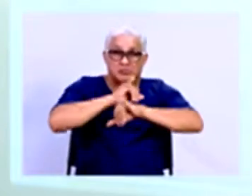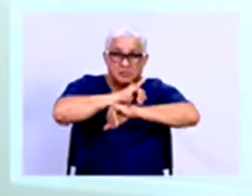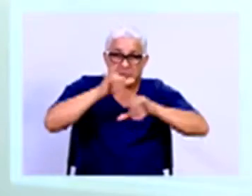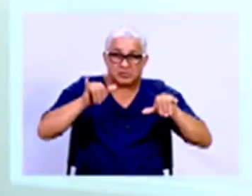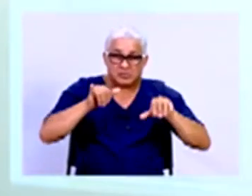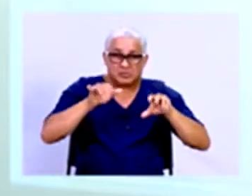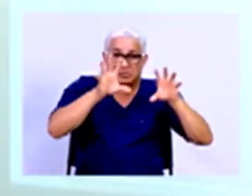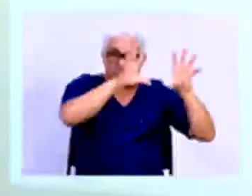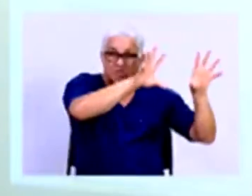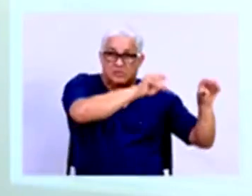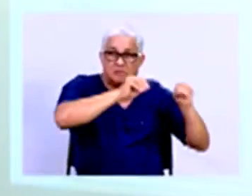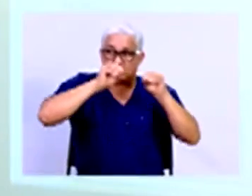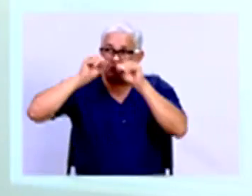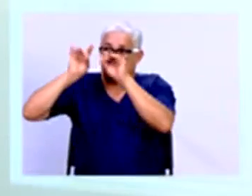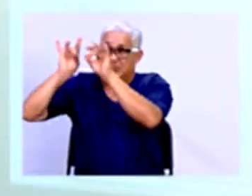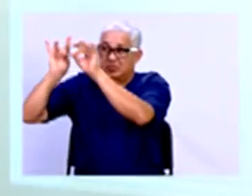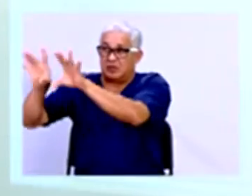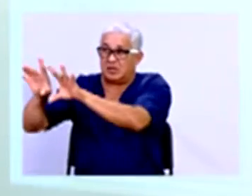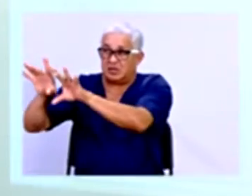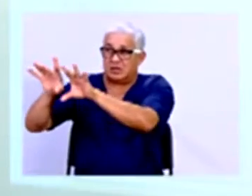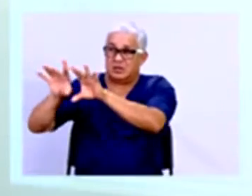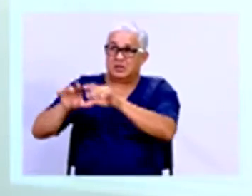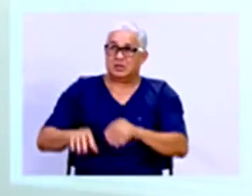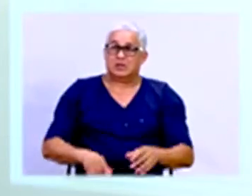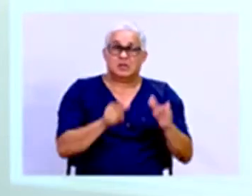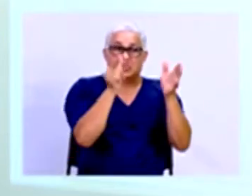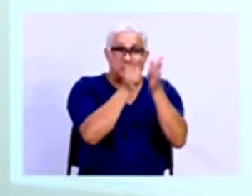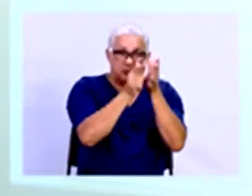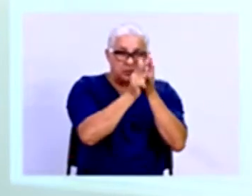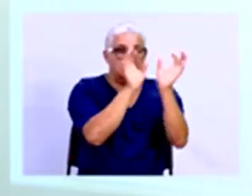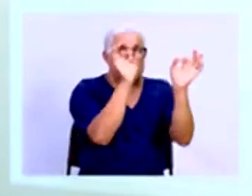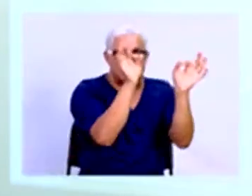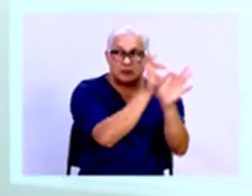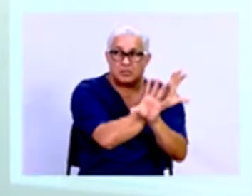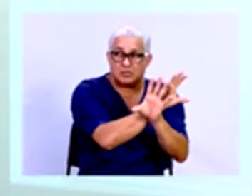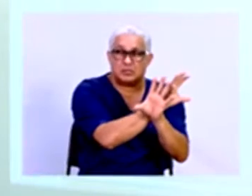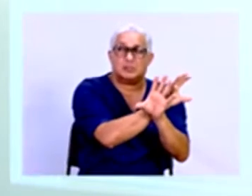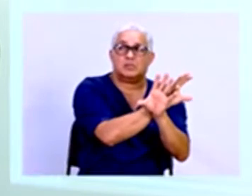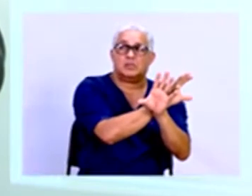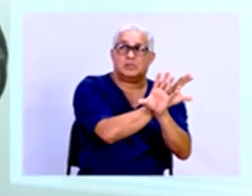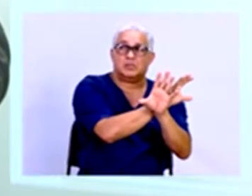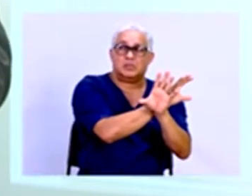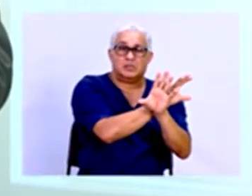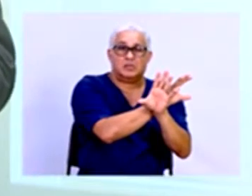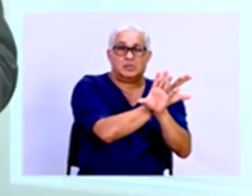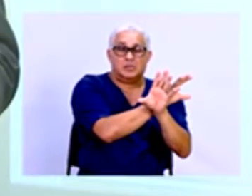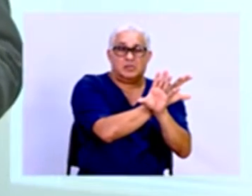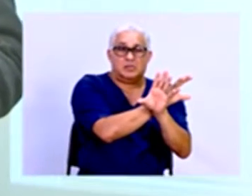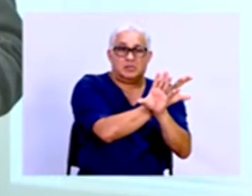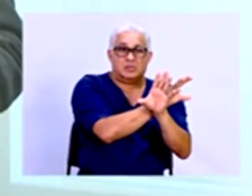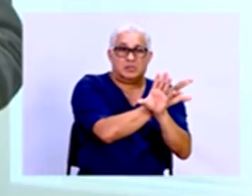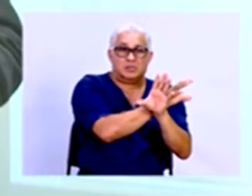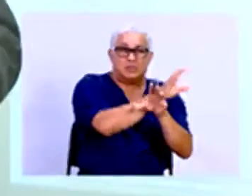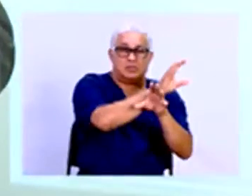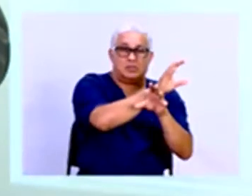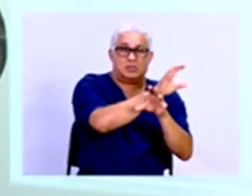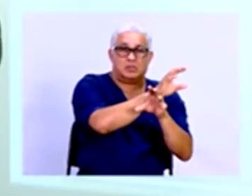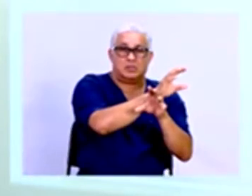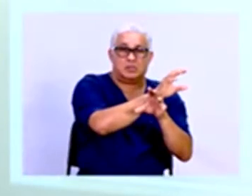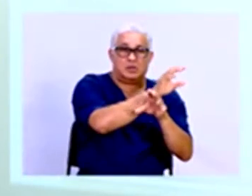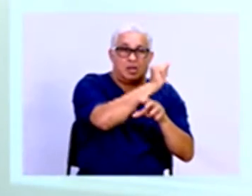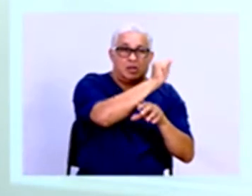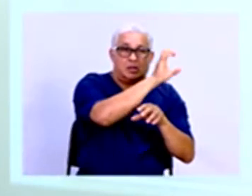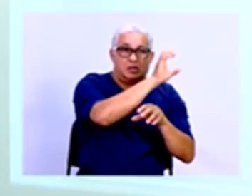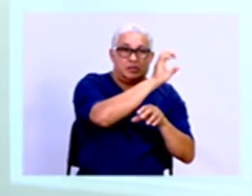lugar para o outro. Então numa página, a gente vai ter uma página preparada, vai ser aquela página que foi indicada via action, lá do nosso